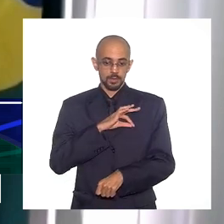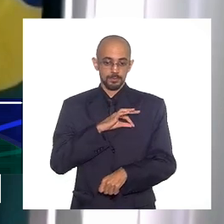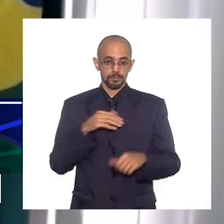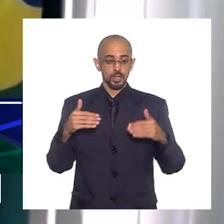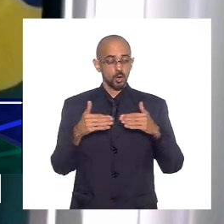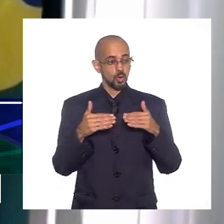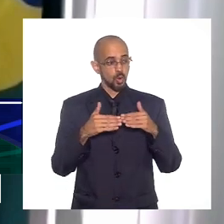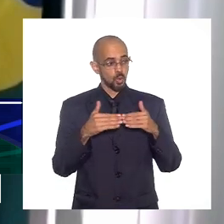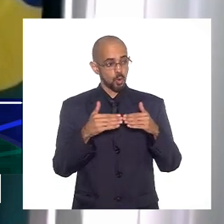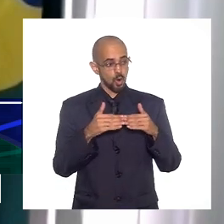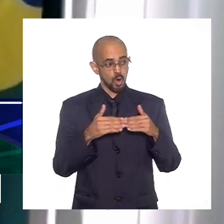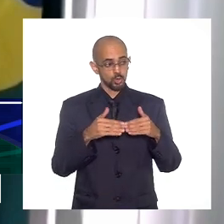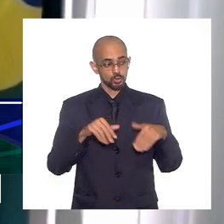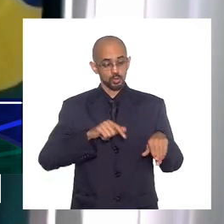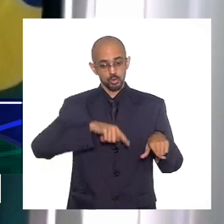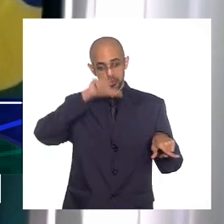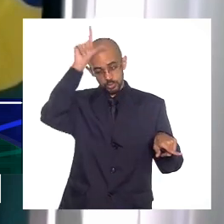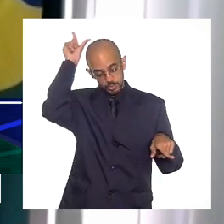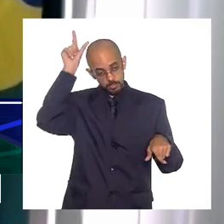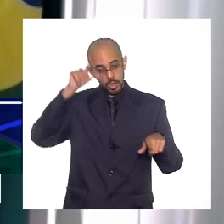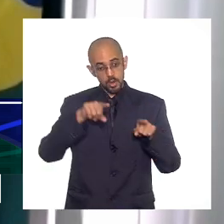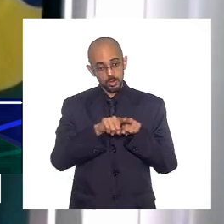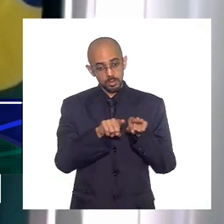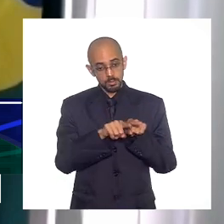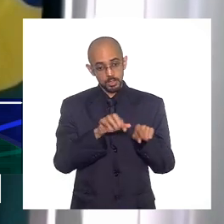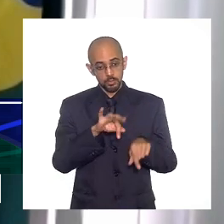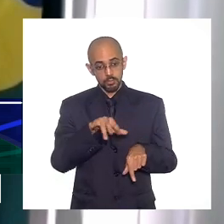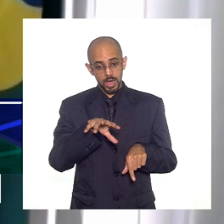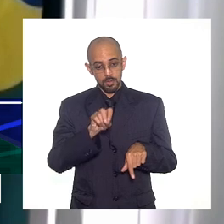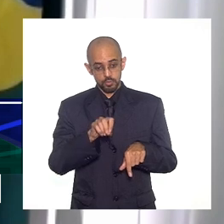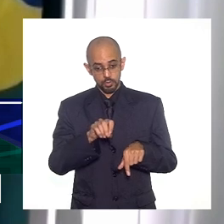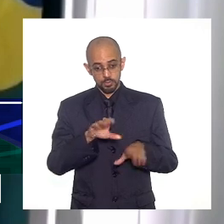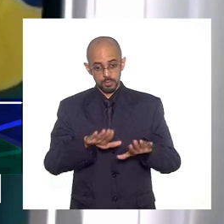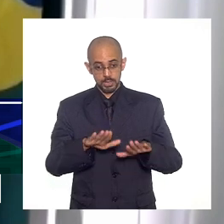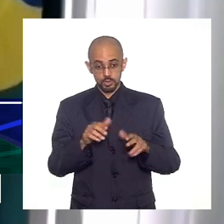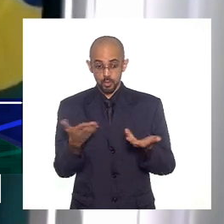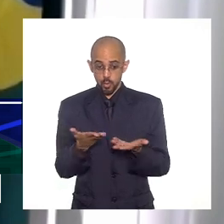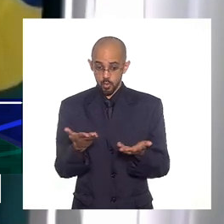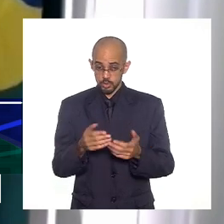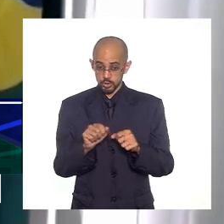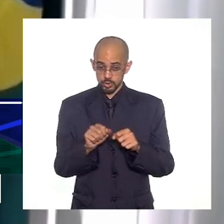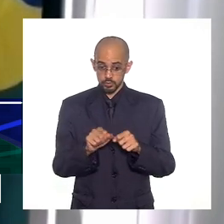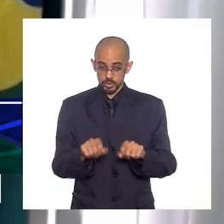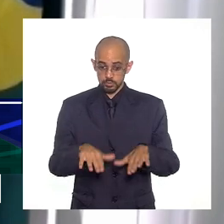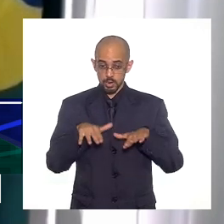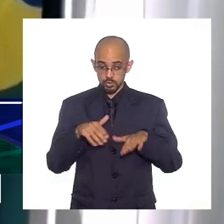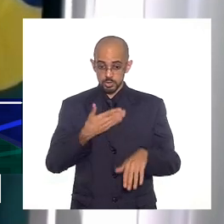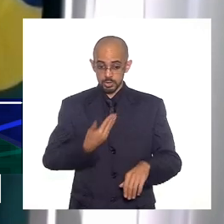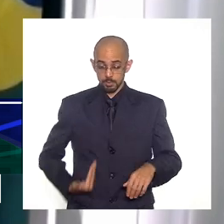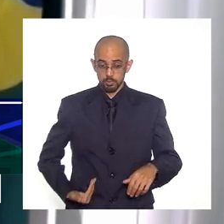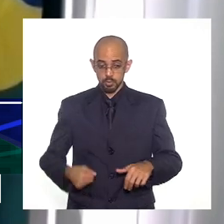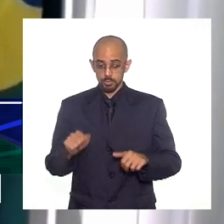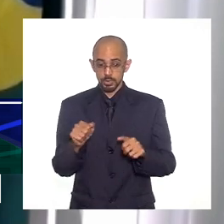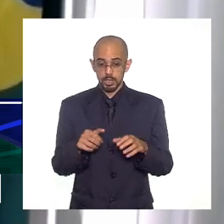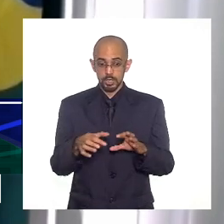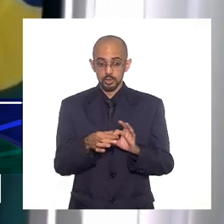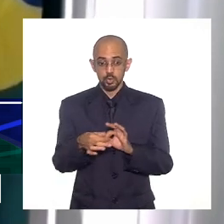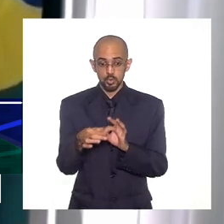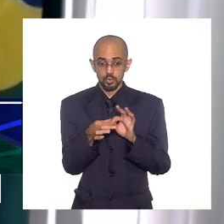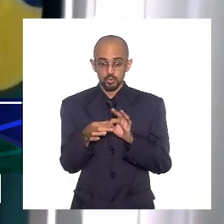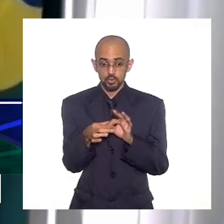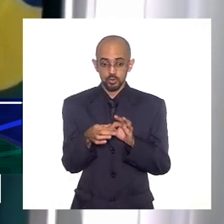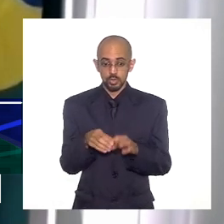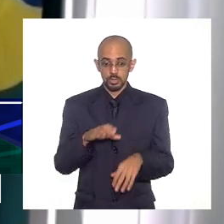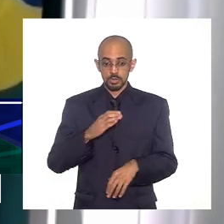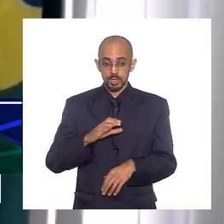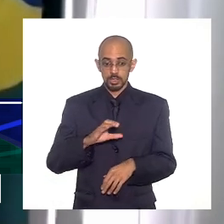com as ponderações do Luiz Paulo e do André e do Flávio, mas hoje fizemos uma audiência pública importante, conjunta da Comissão de Ciência e Tecnologia